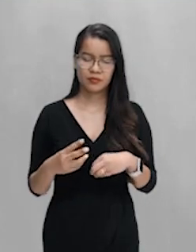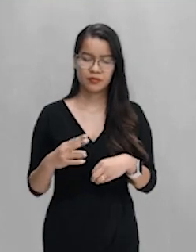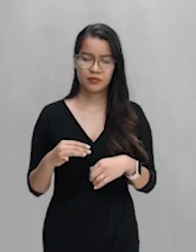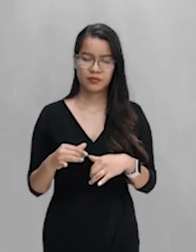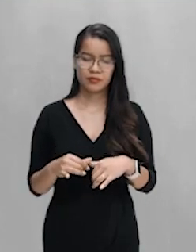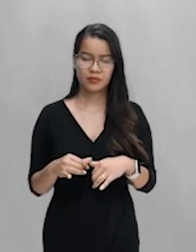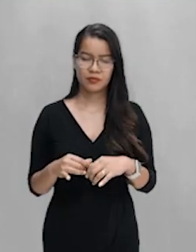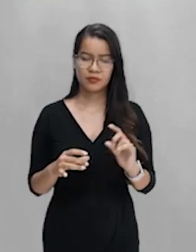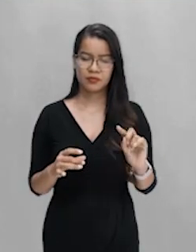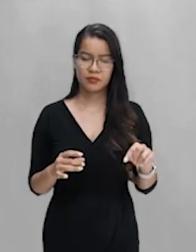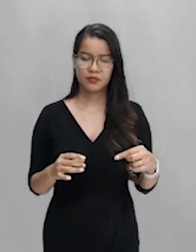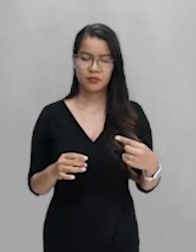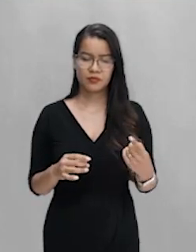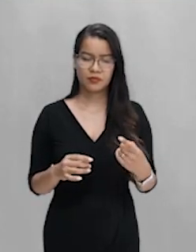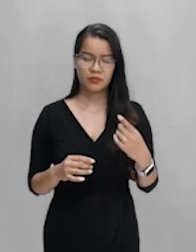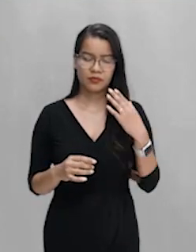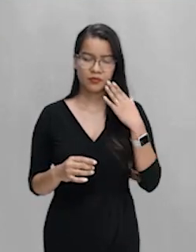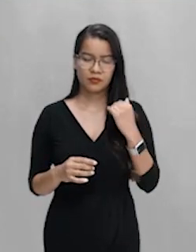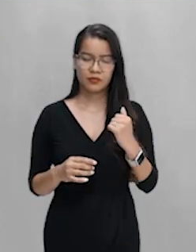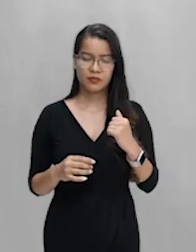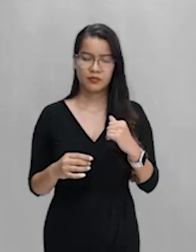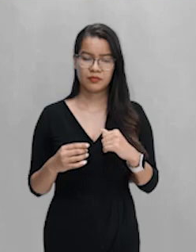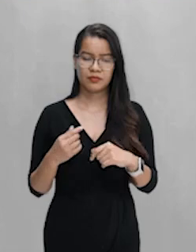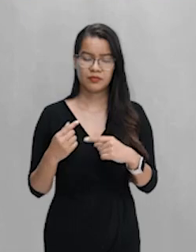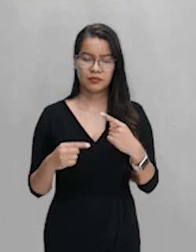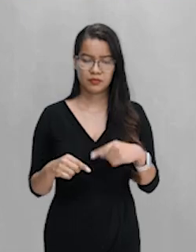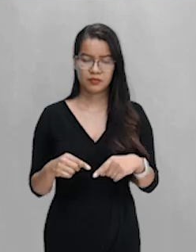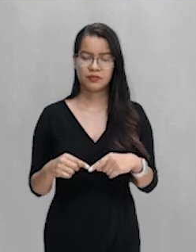Nosotros habíamos entrenado